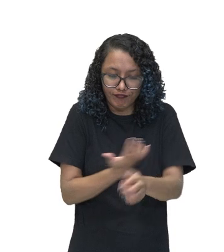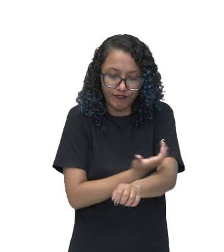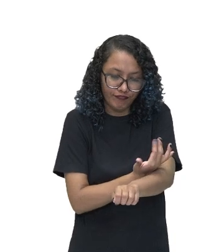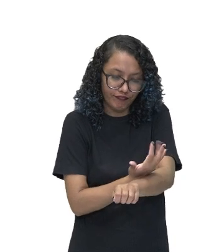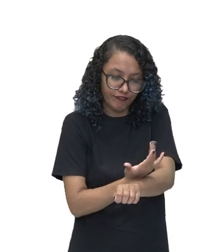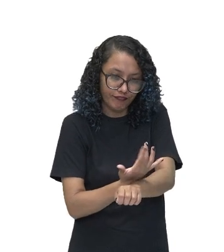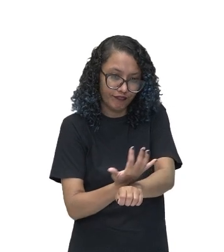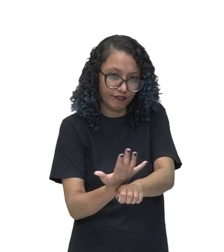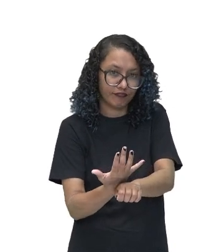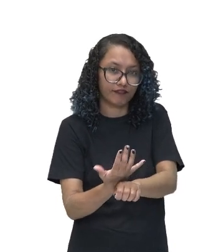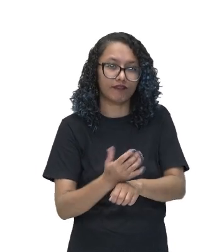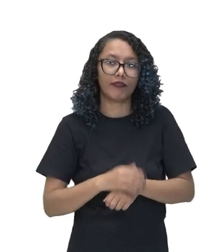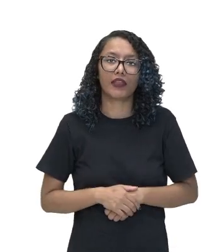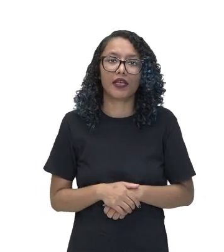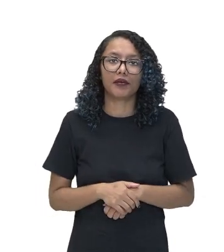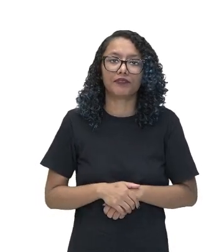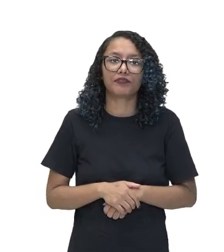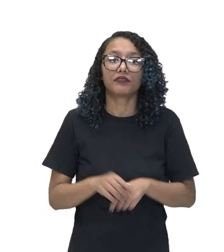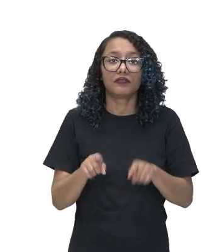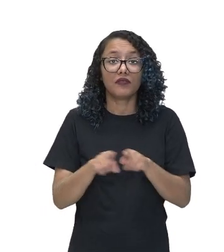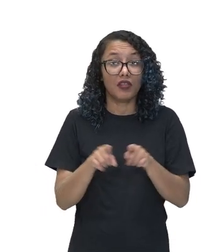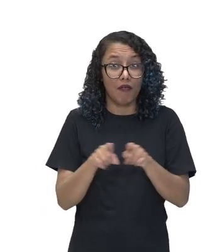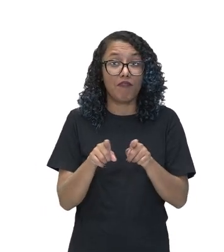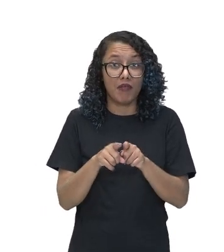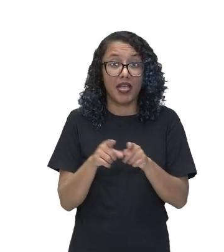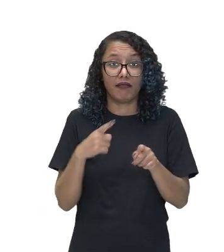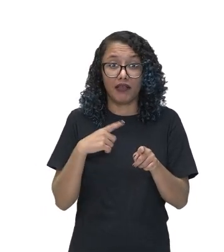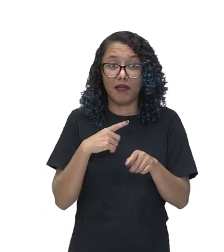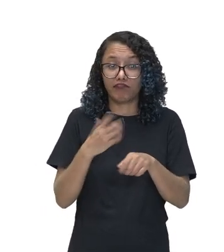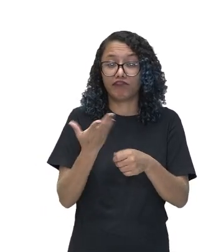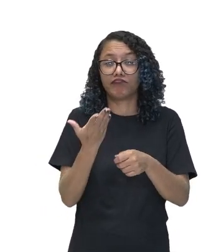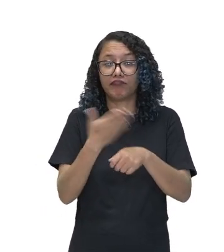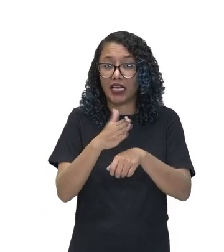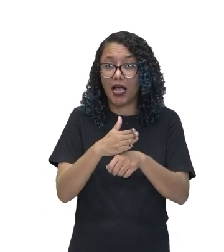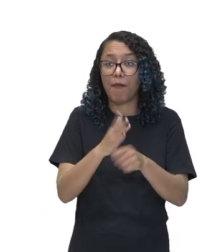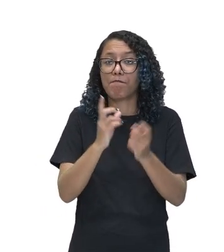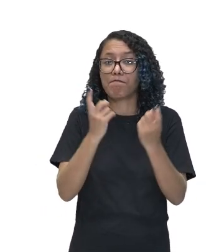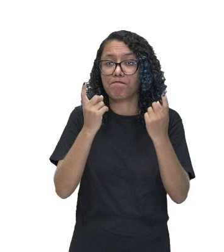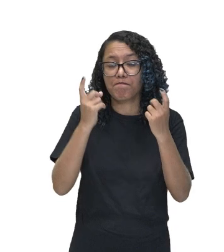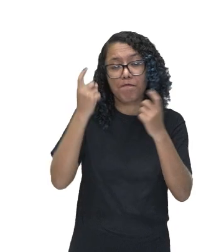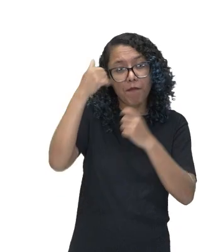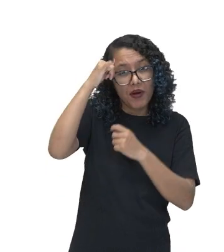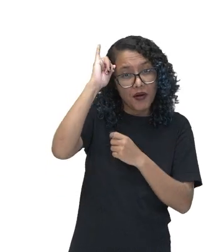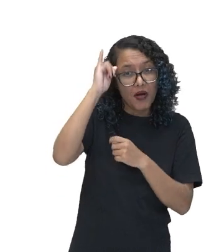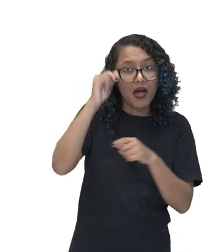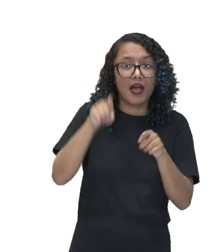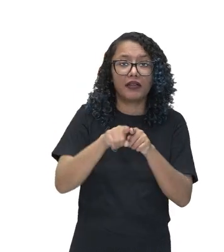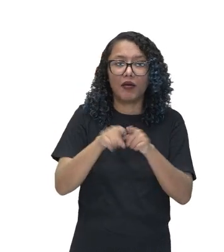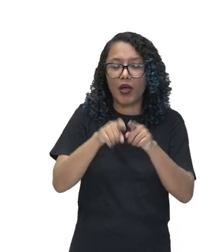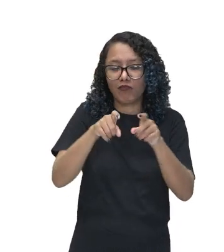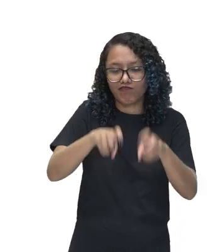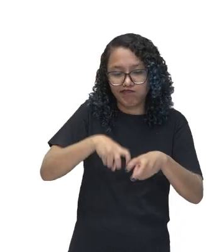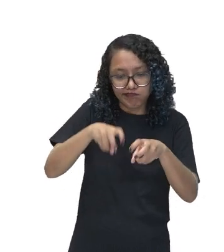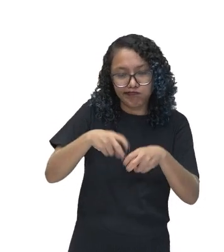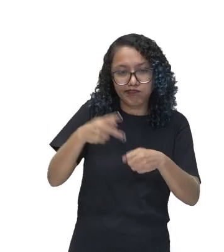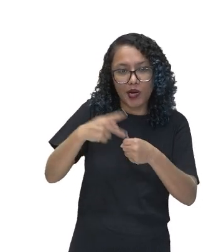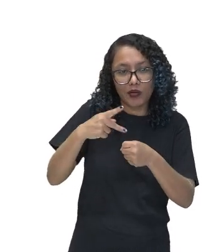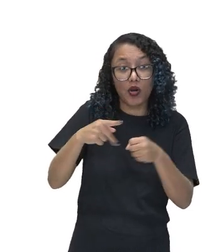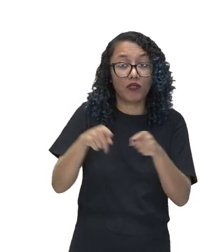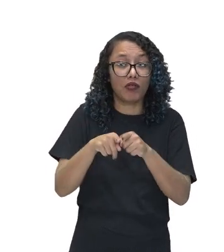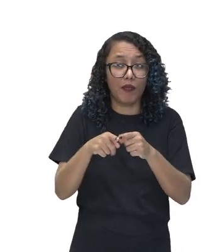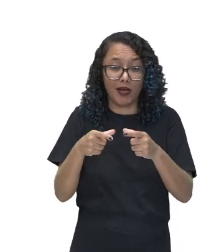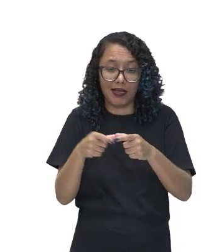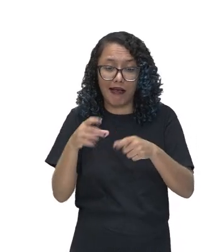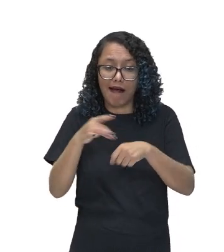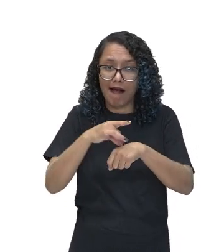destaca-se a prática da pecuária e a exploração de petróleo e carvão mineral. E nós